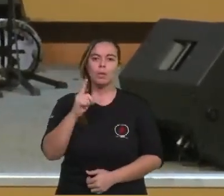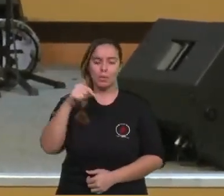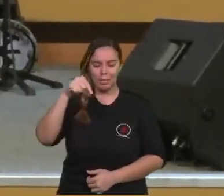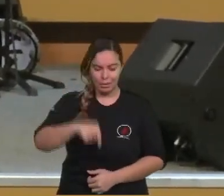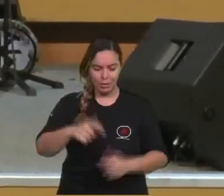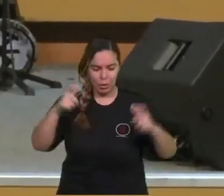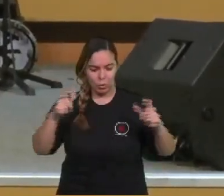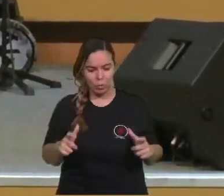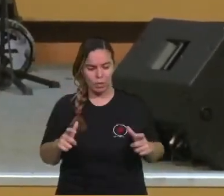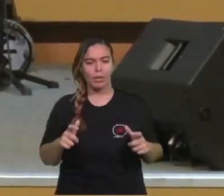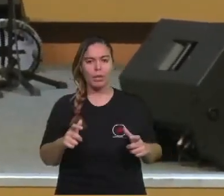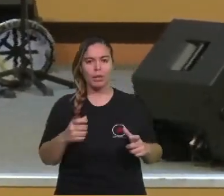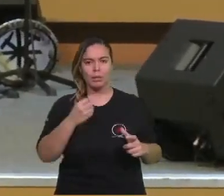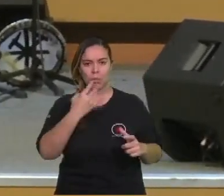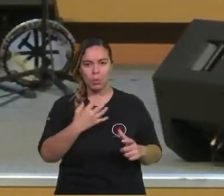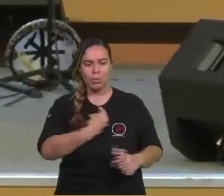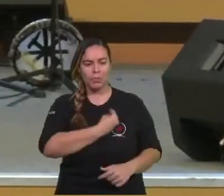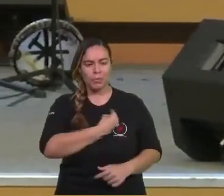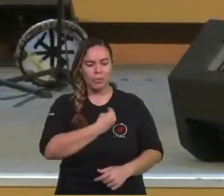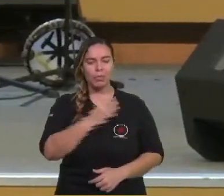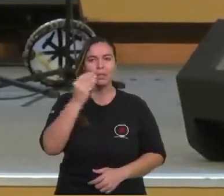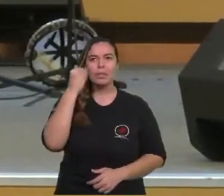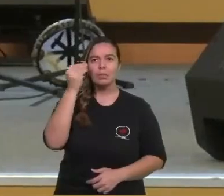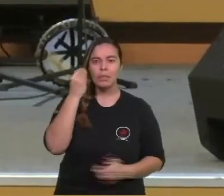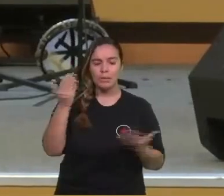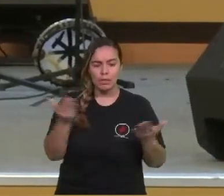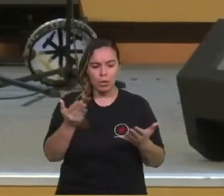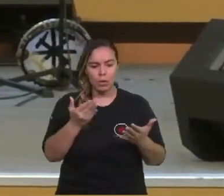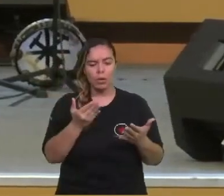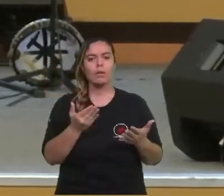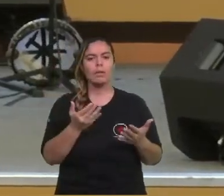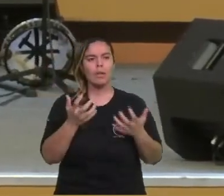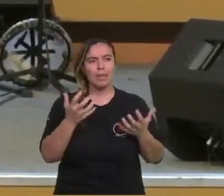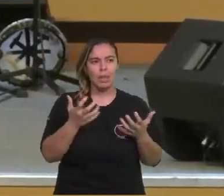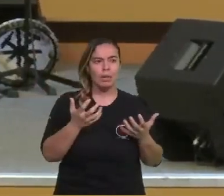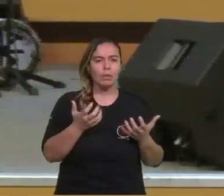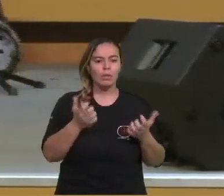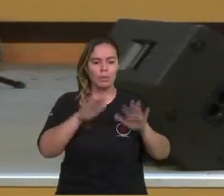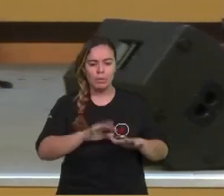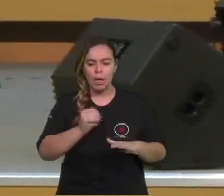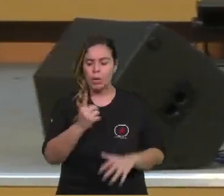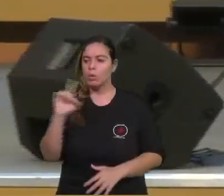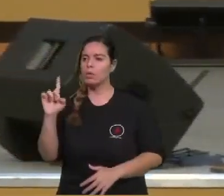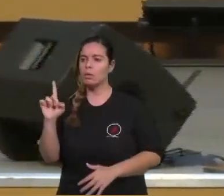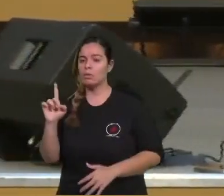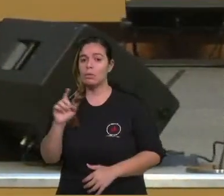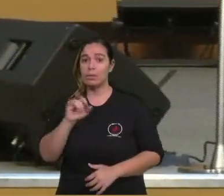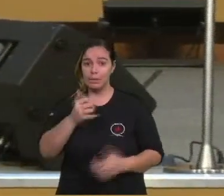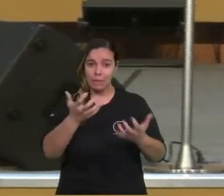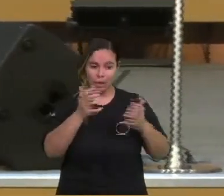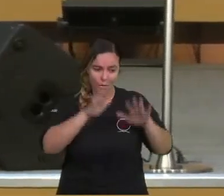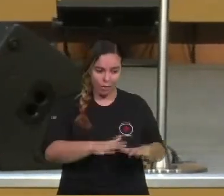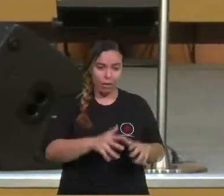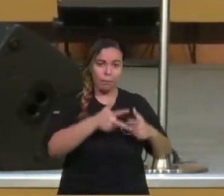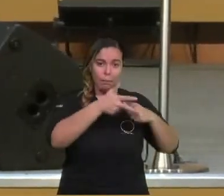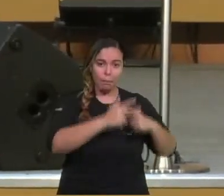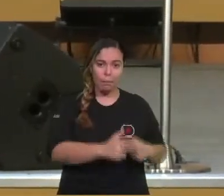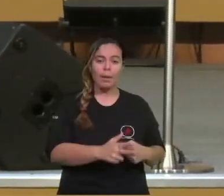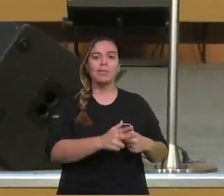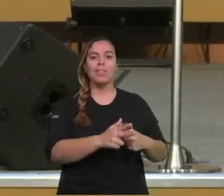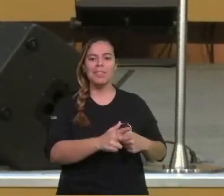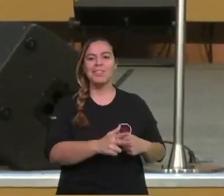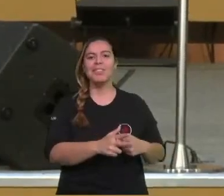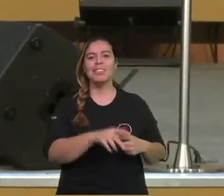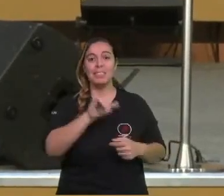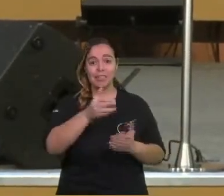está é onde você deveria estar, é onde você quer estar. Se for, faça apenas uma manutenção. Aquele que está de pé, cuide para que